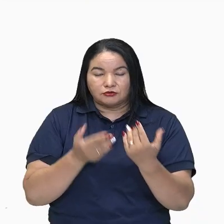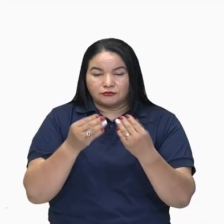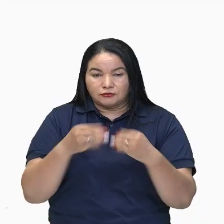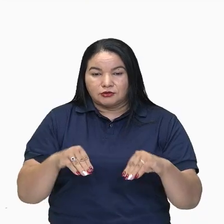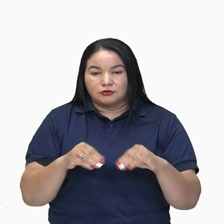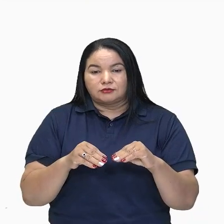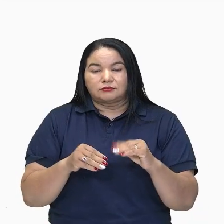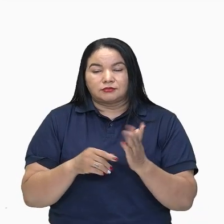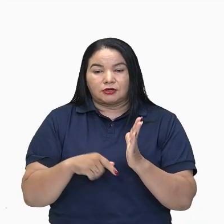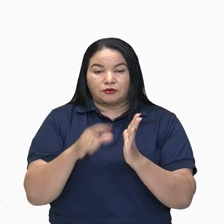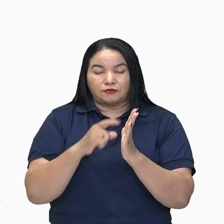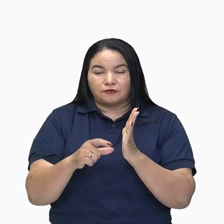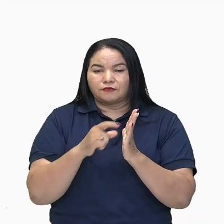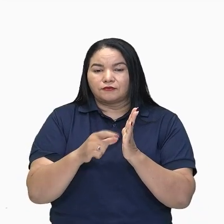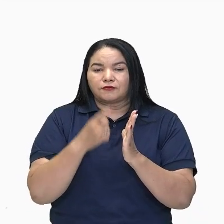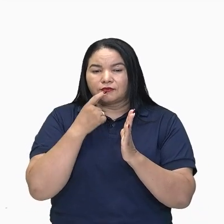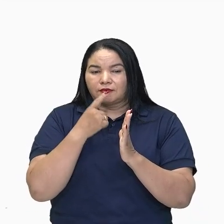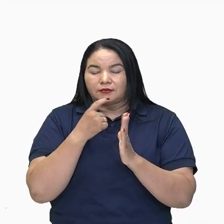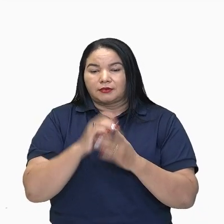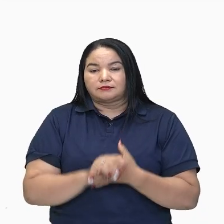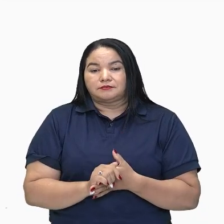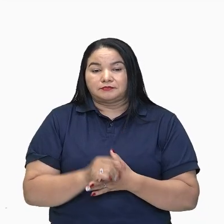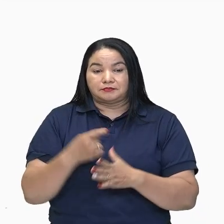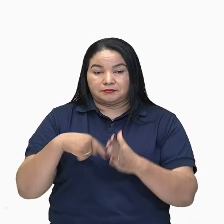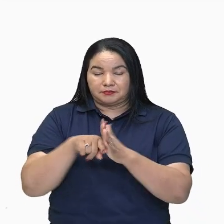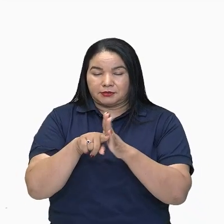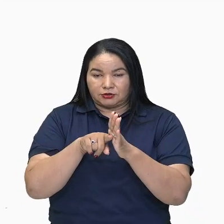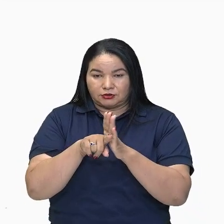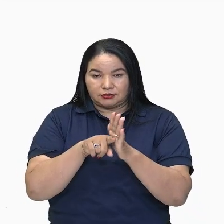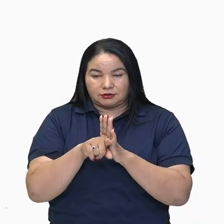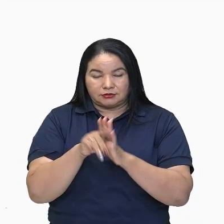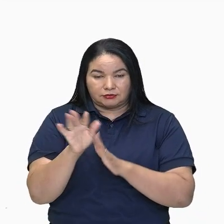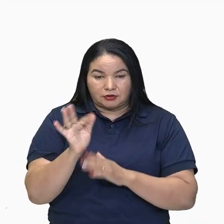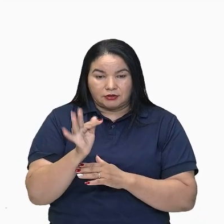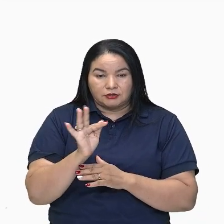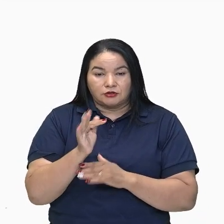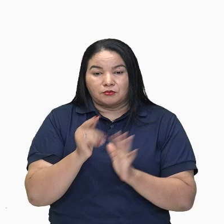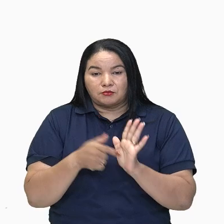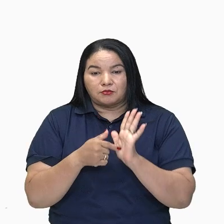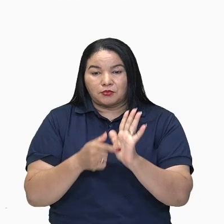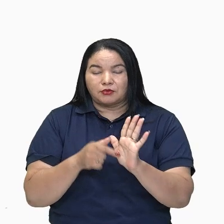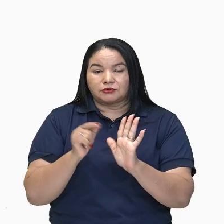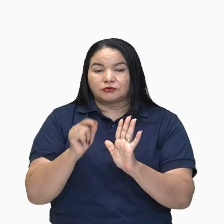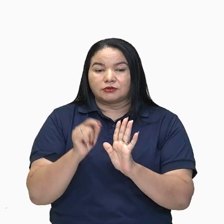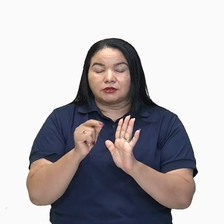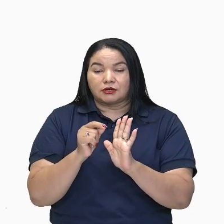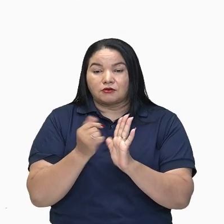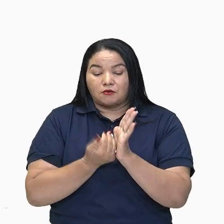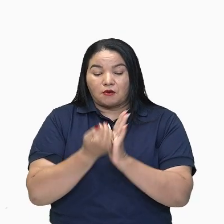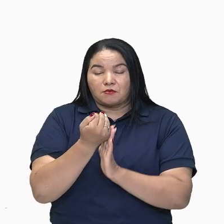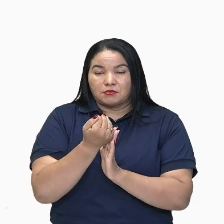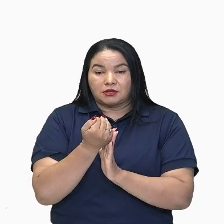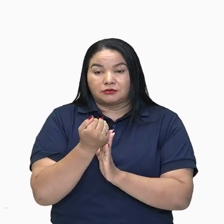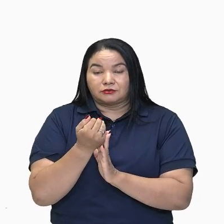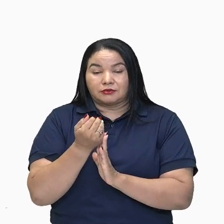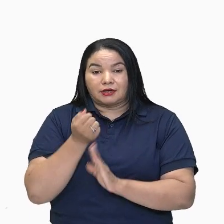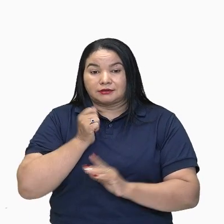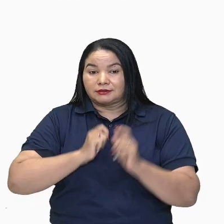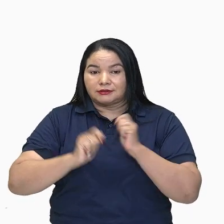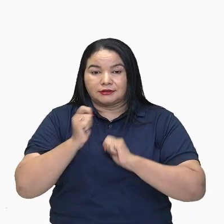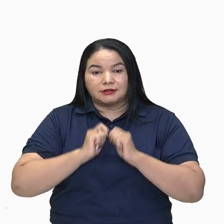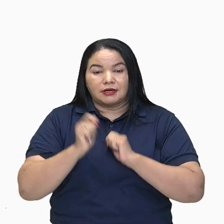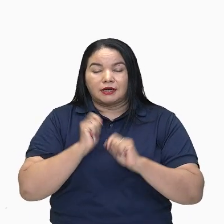destacado em vermelho, você observa, olha só. Pesquisas recentes mostram um aumento nos casos de ansiedade e depressão